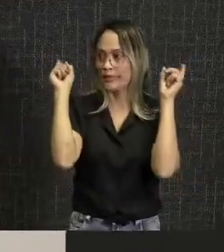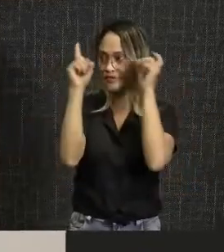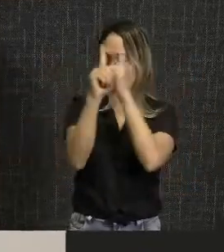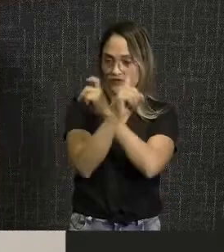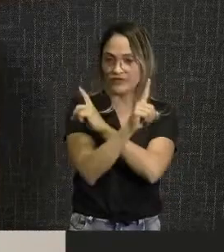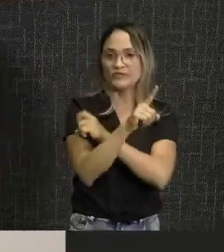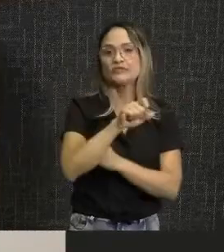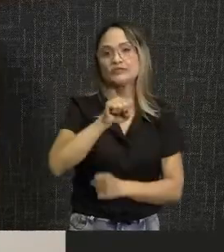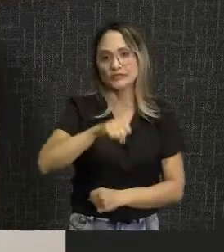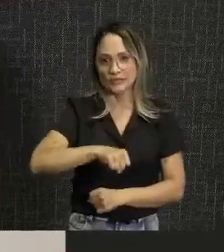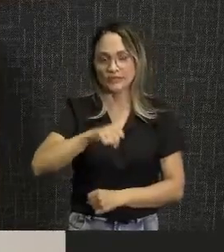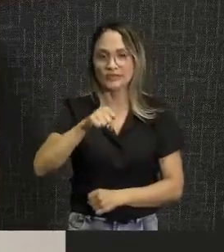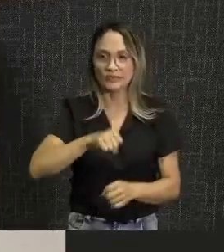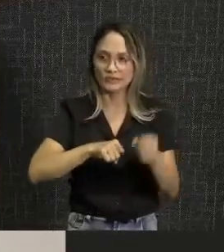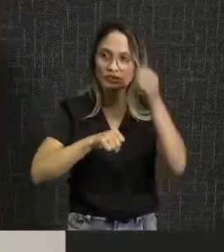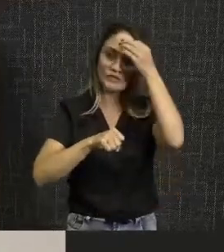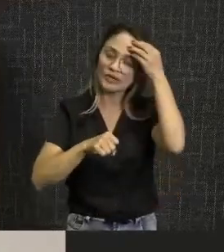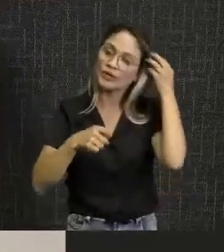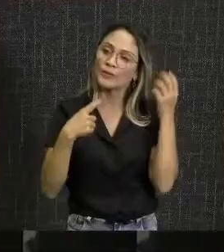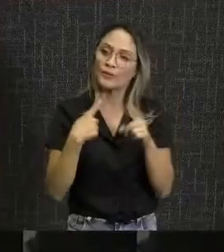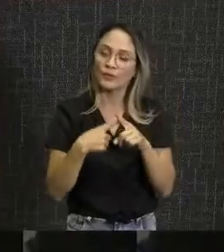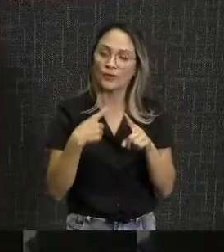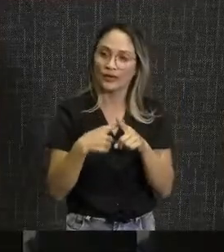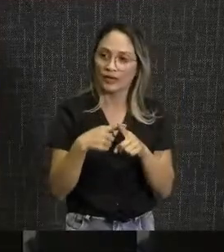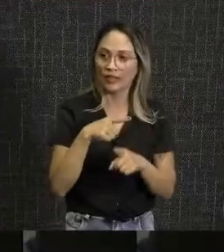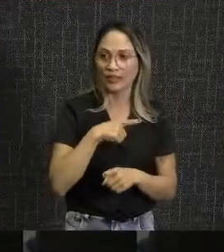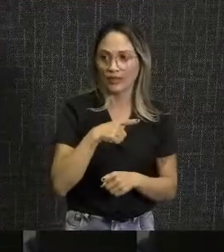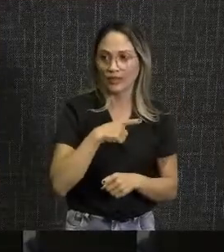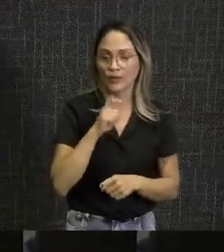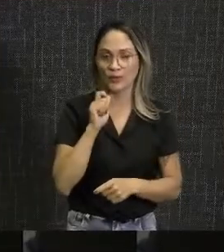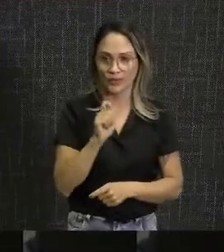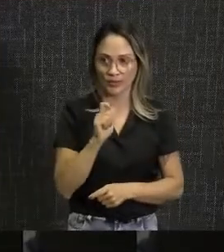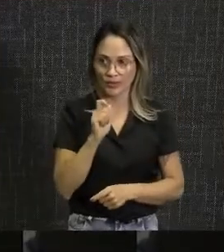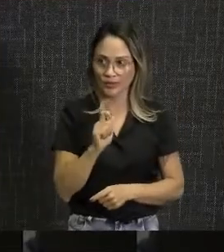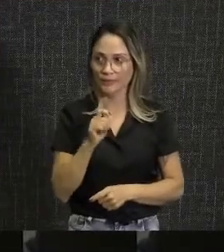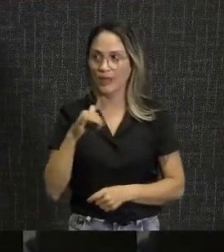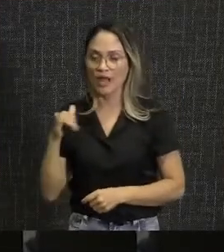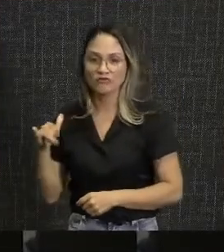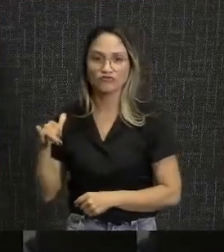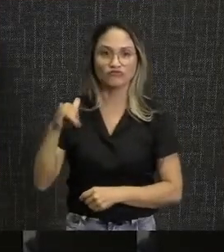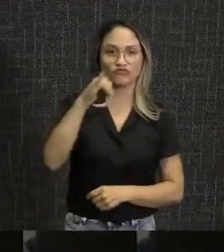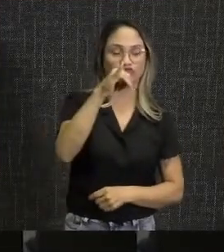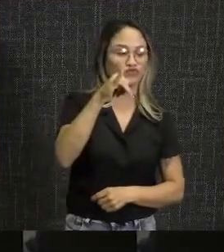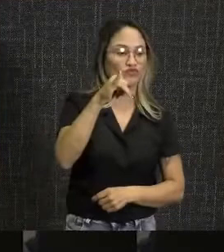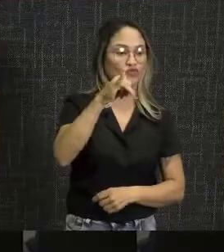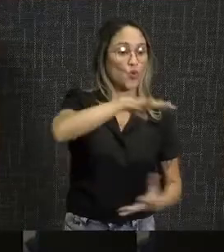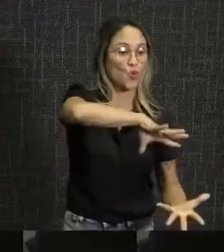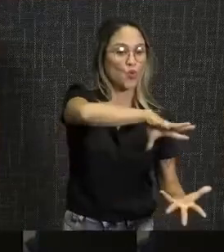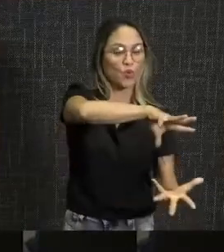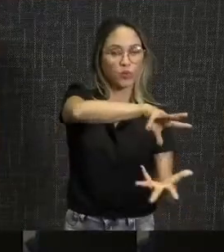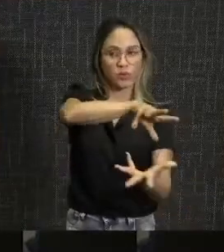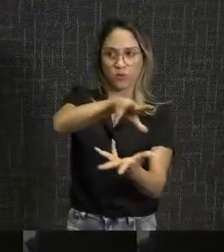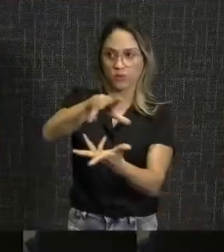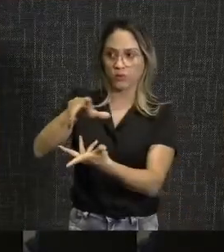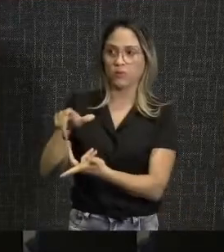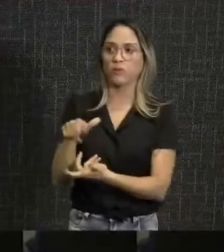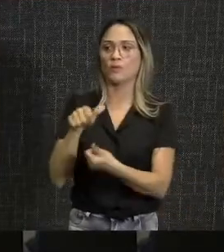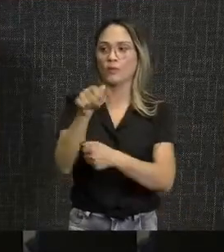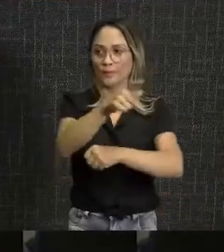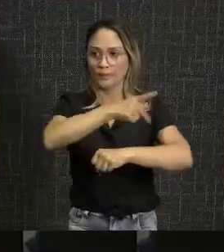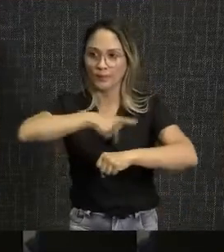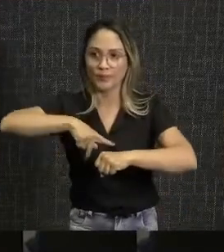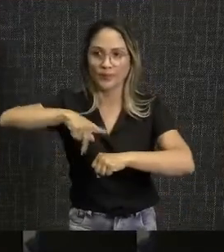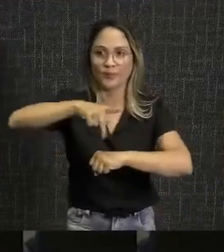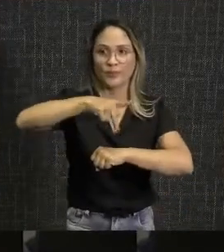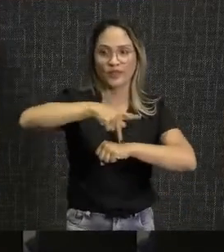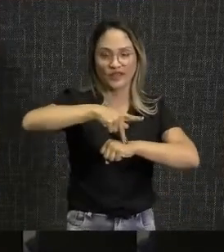complicado. A própria questão da aviação, isso no mundo inteiro, os países têm